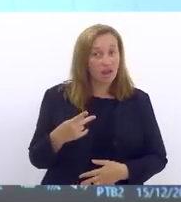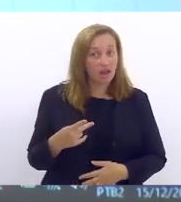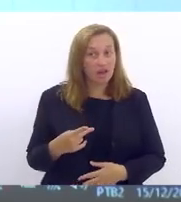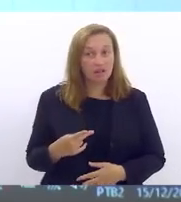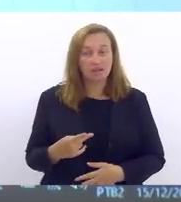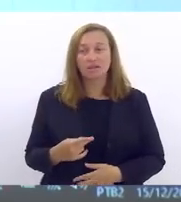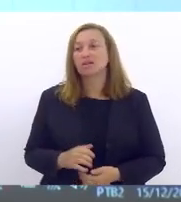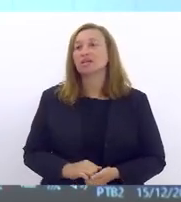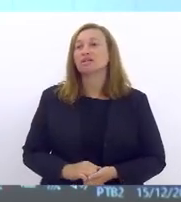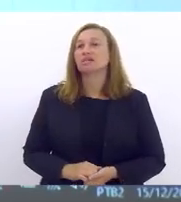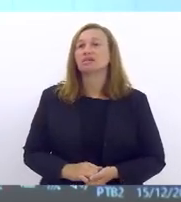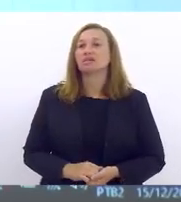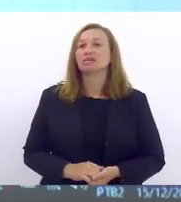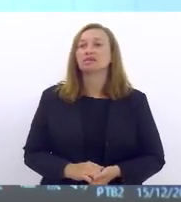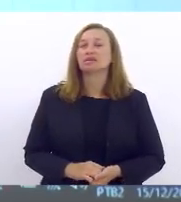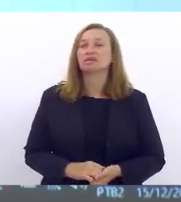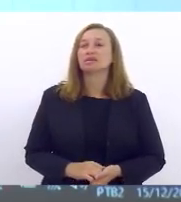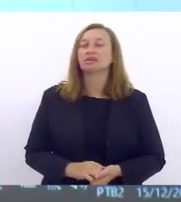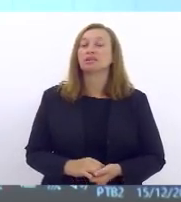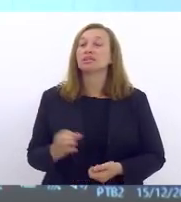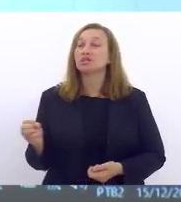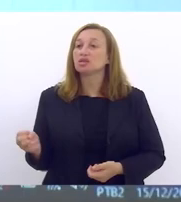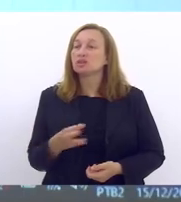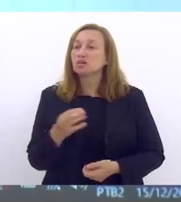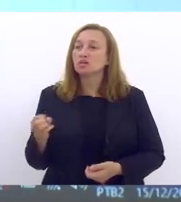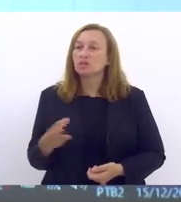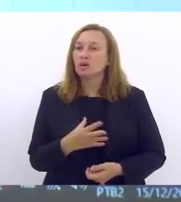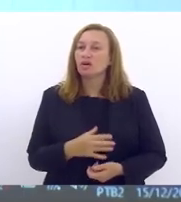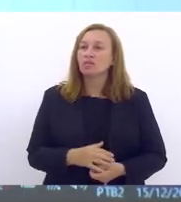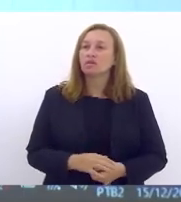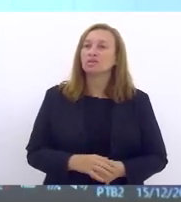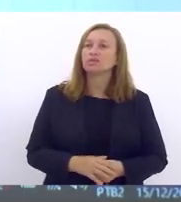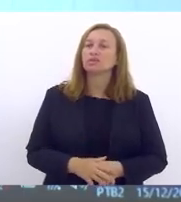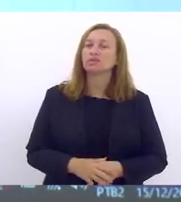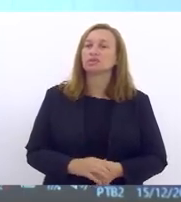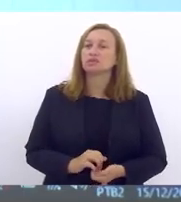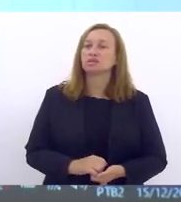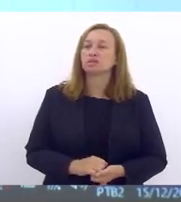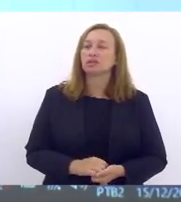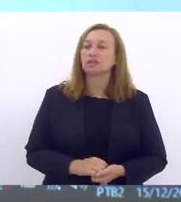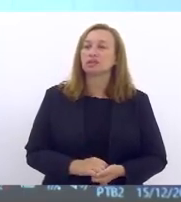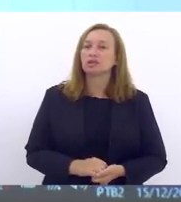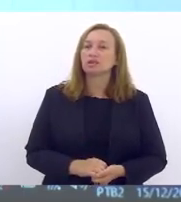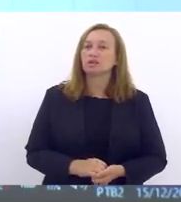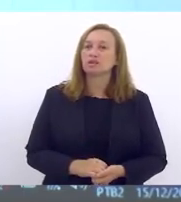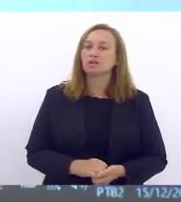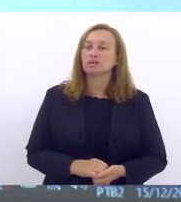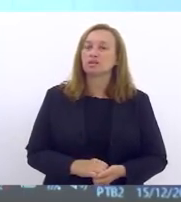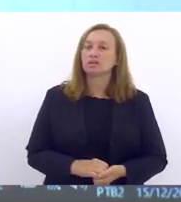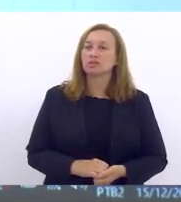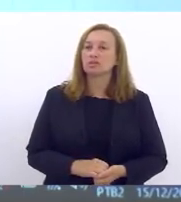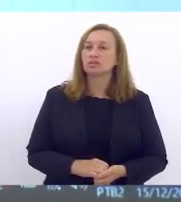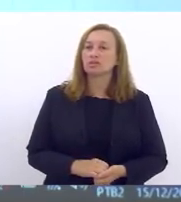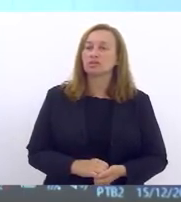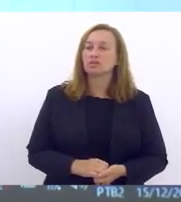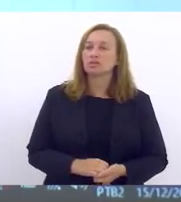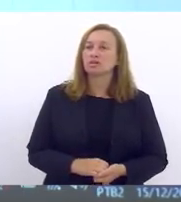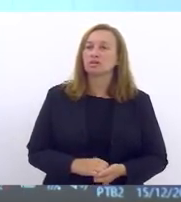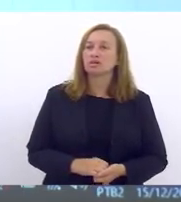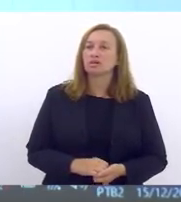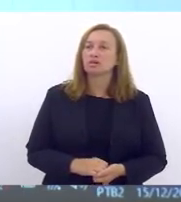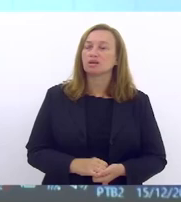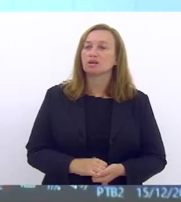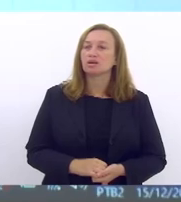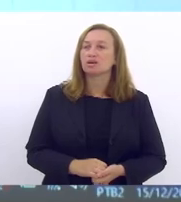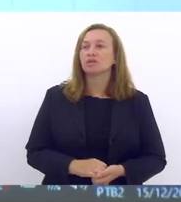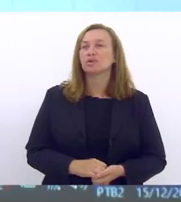nossa cara. Essas novas, a maior parte não tem... a discrepância assim, é grande. A maior parte não